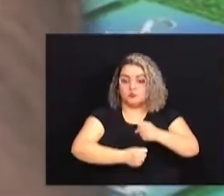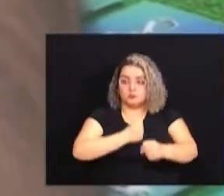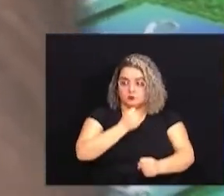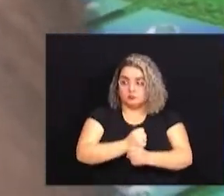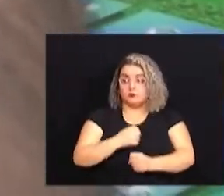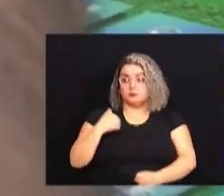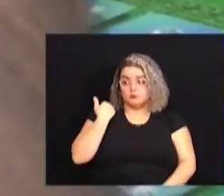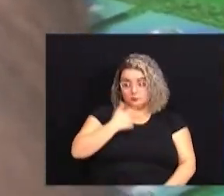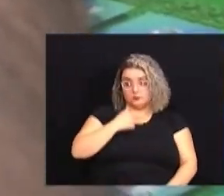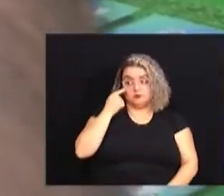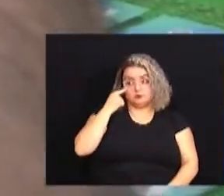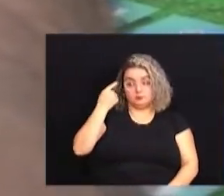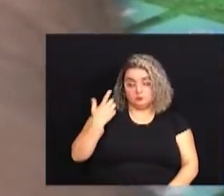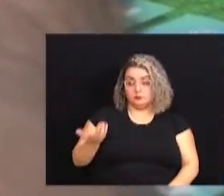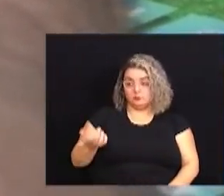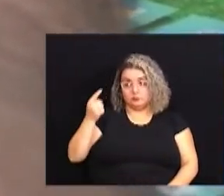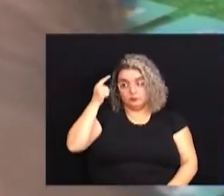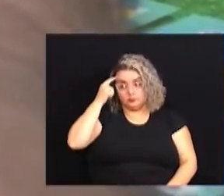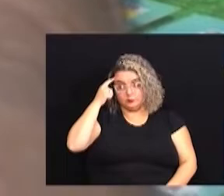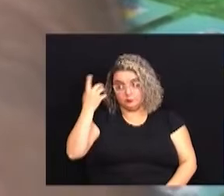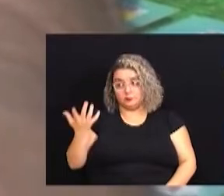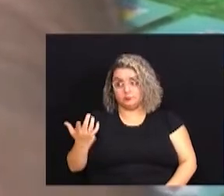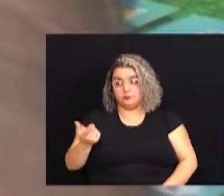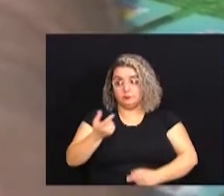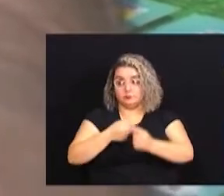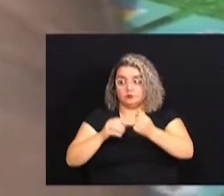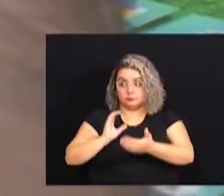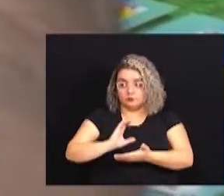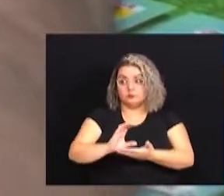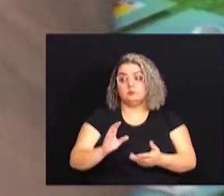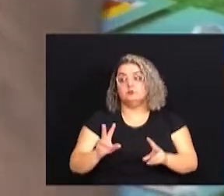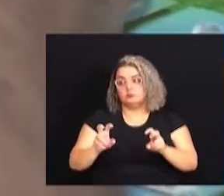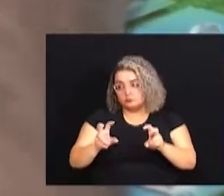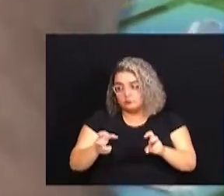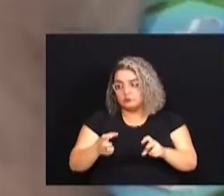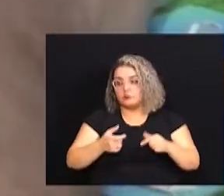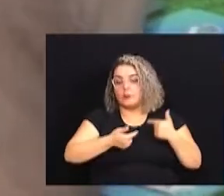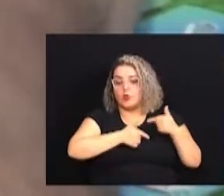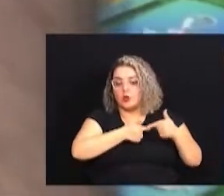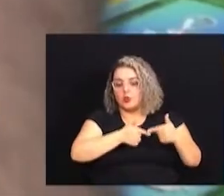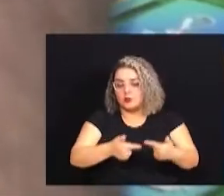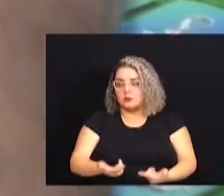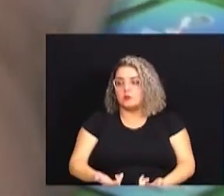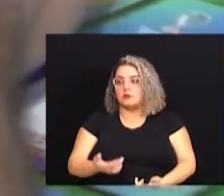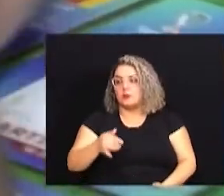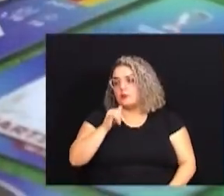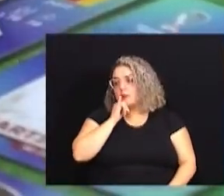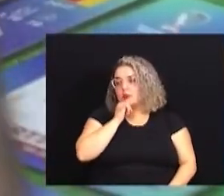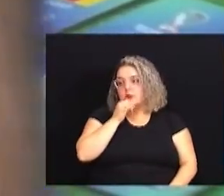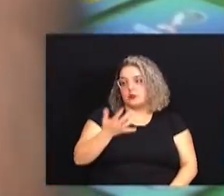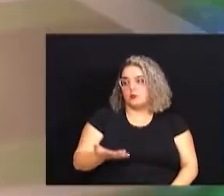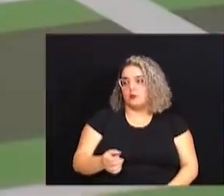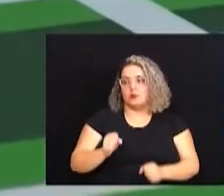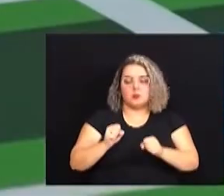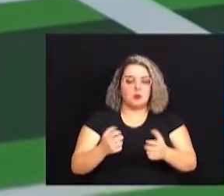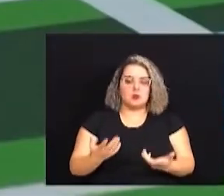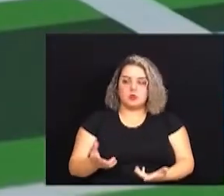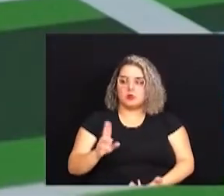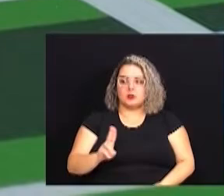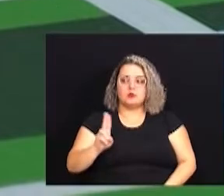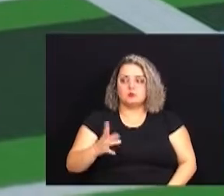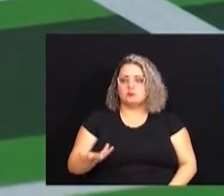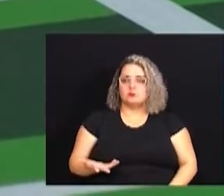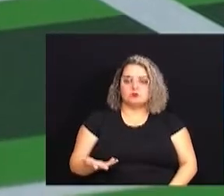a 4 anos. E nós estamos pensando aqui em investimentos que são considerados, entre aspas, conservadores. Mas, por